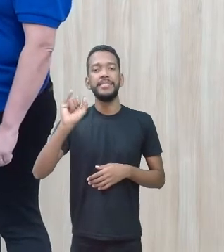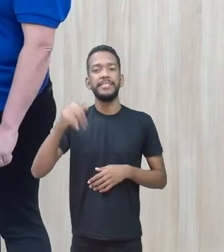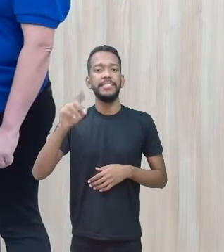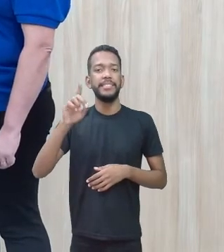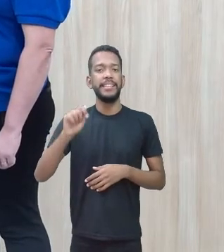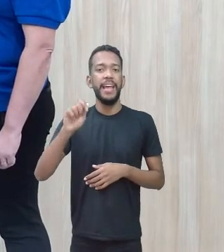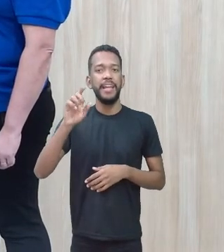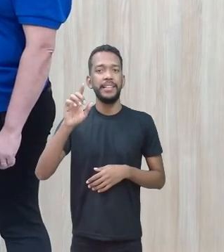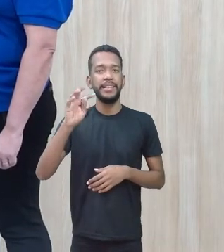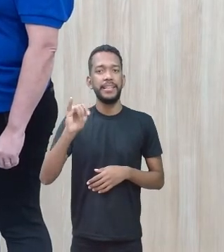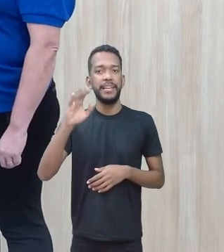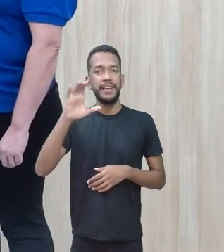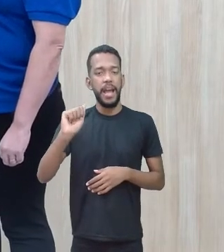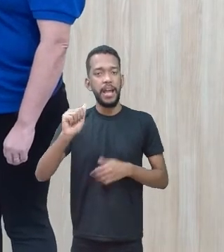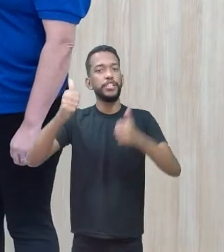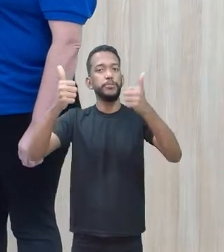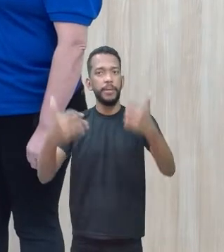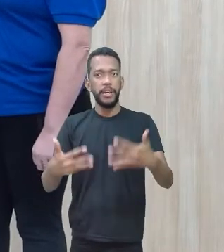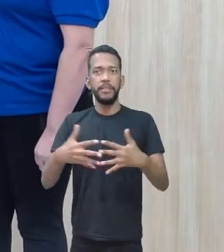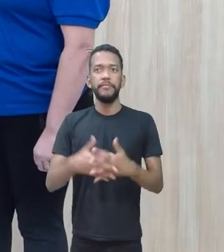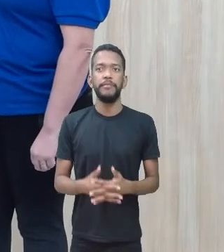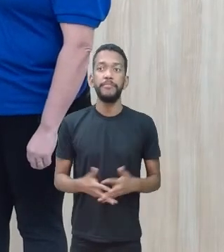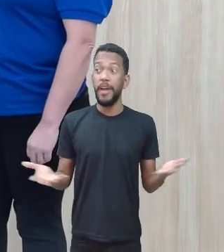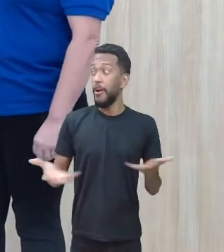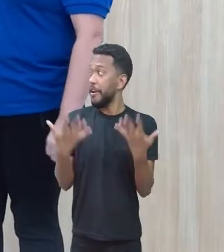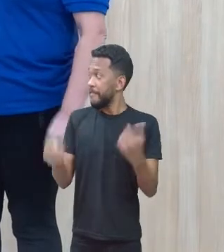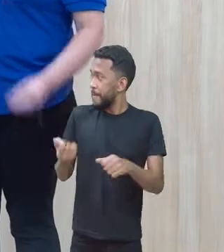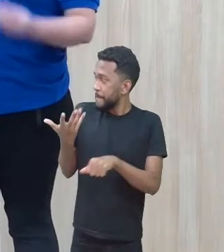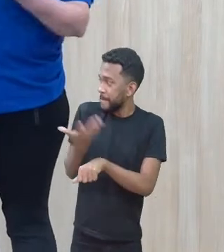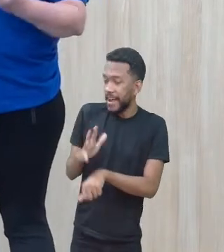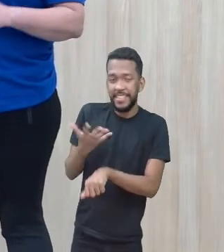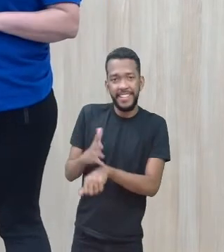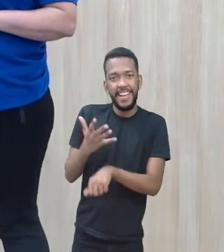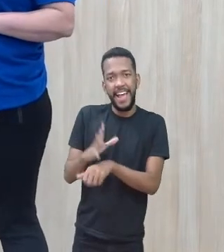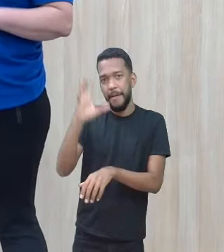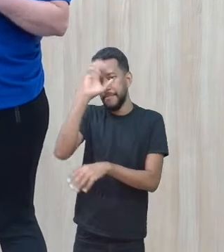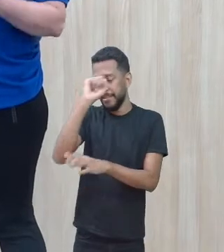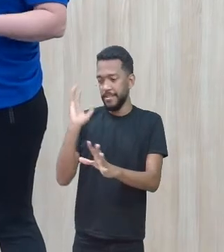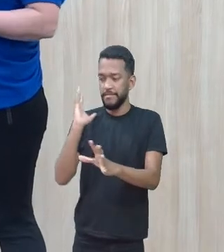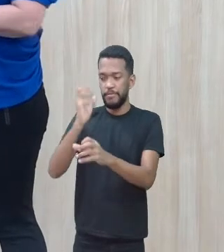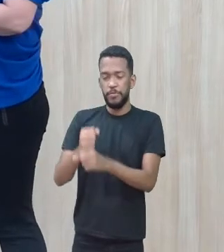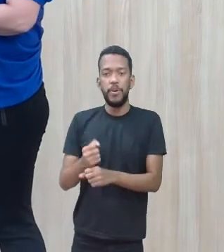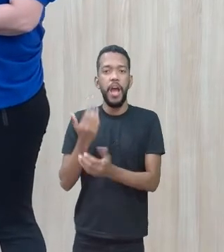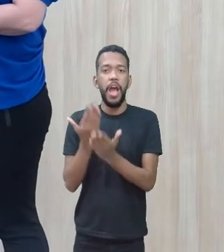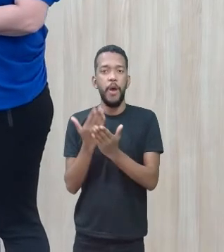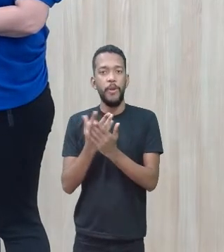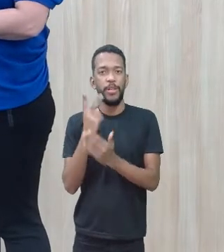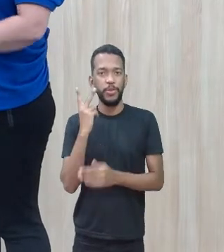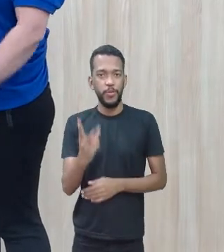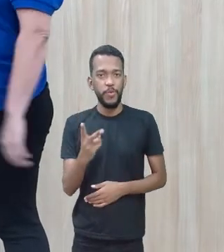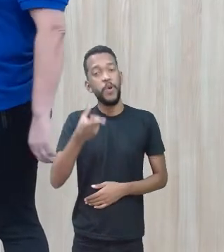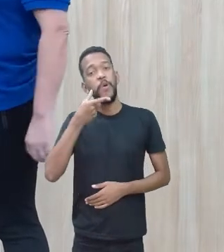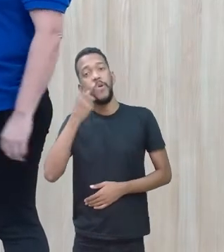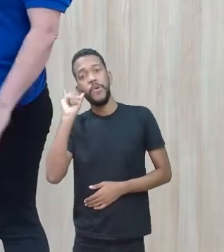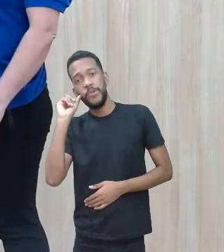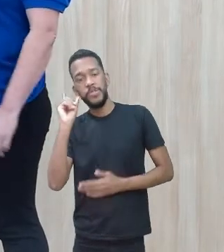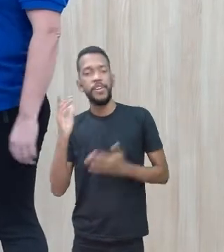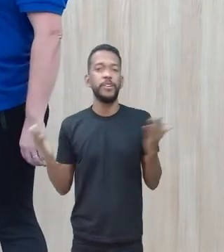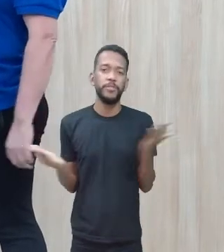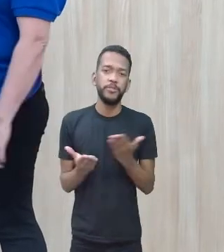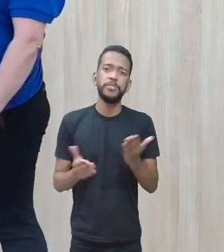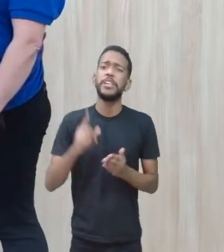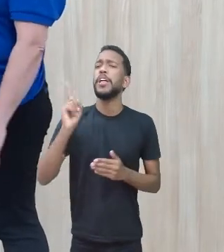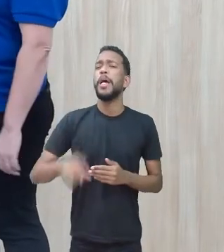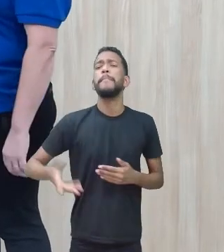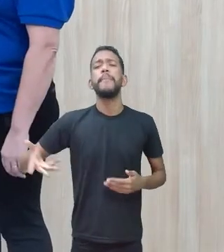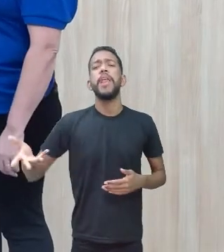explicativa. Hora de praticar o que aprendemos nessas 2 aulas, ontem e hoje. Foi